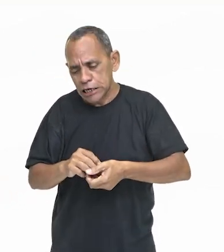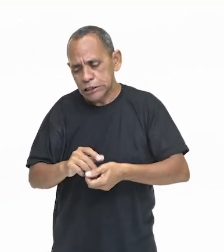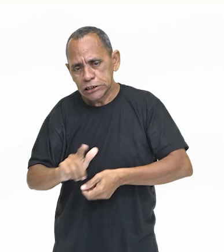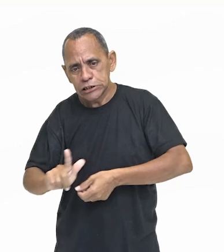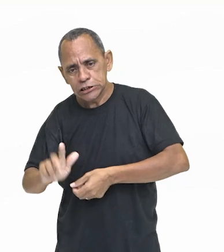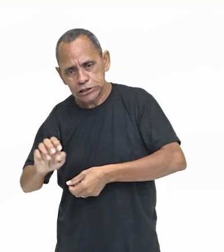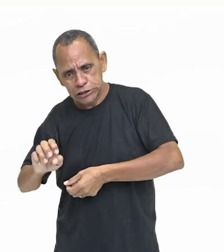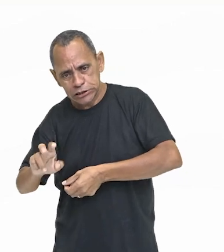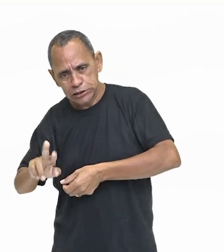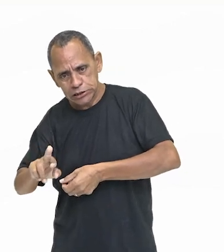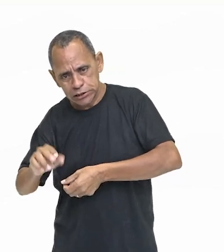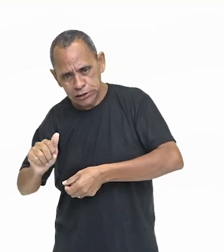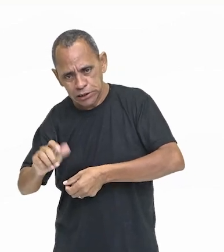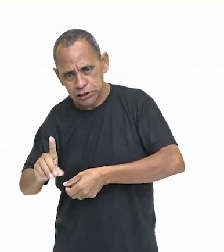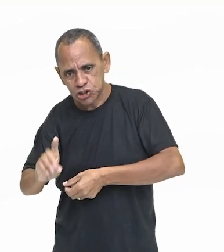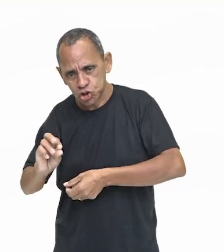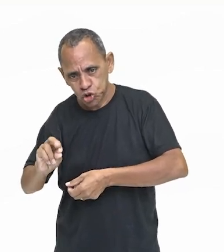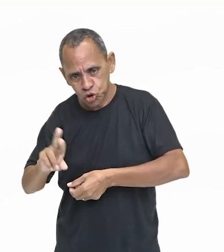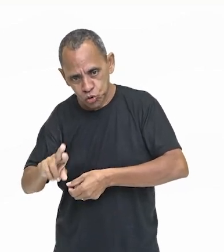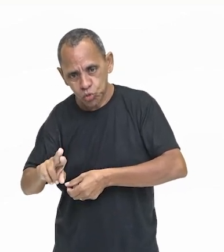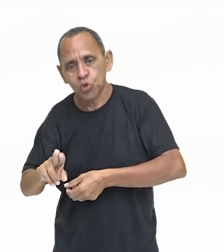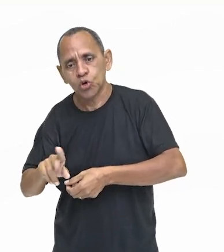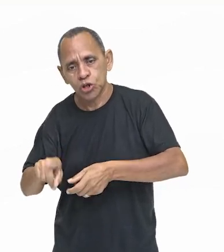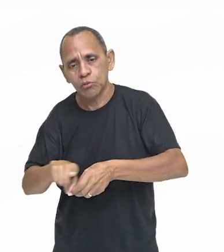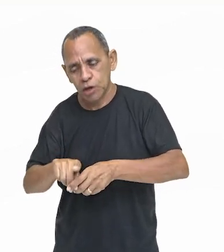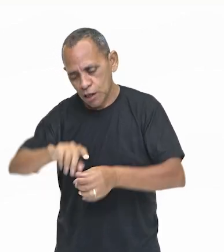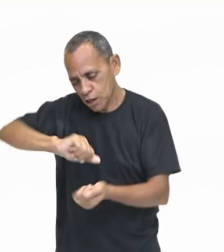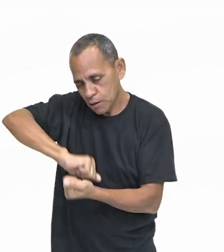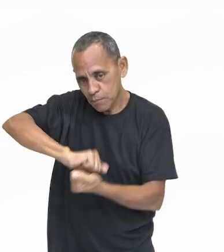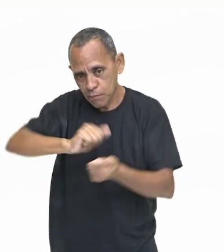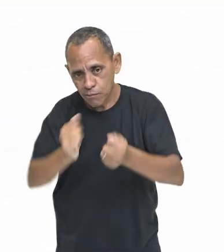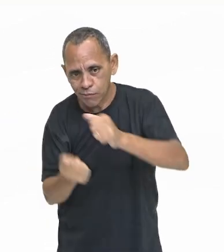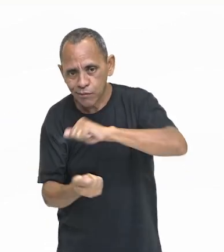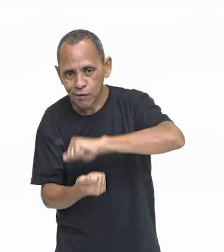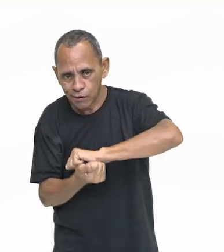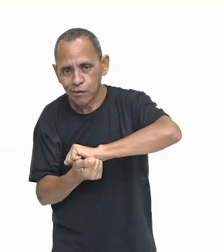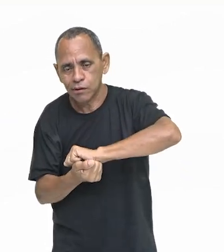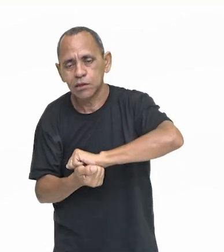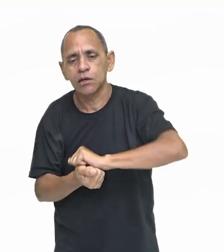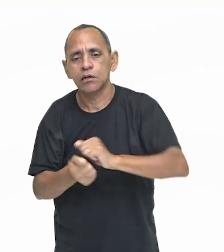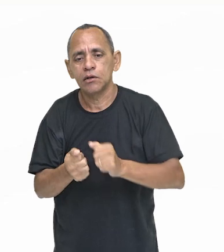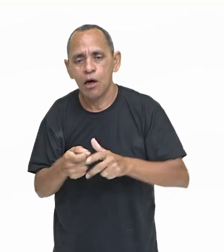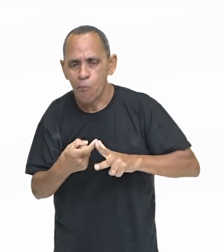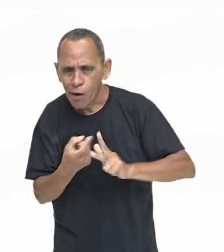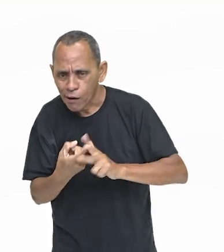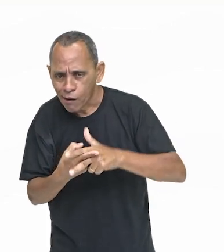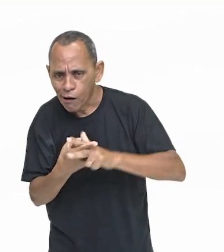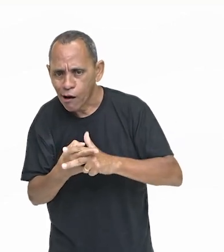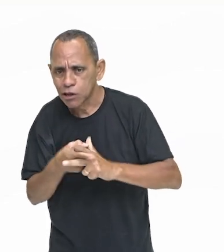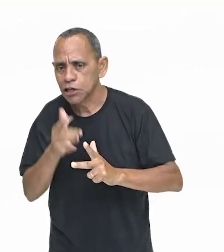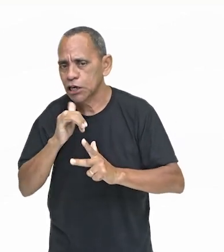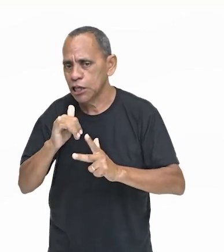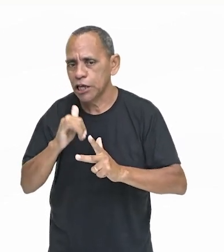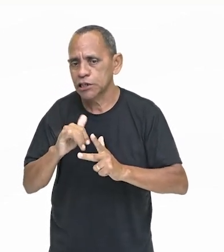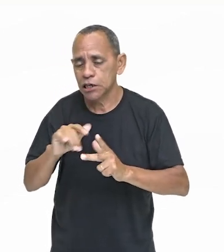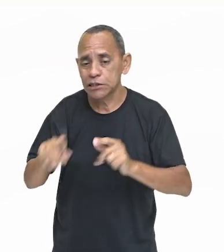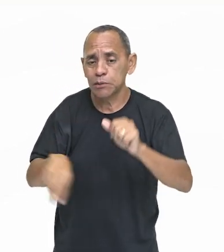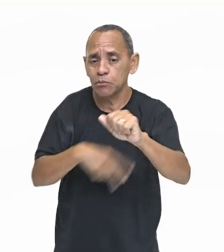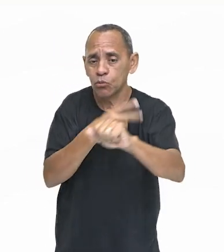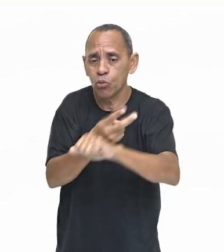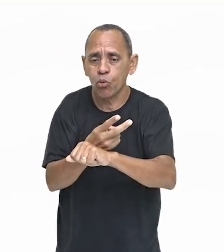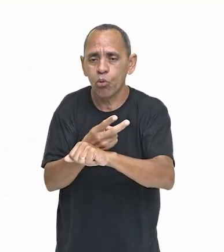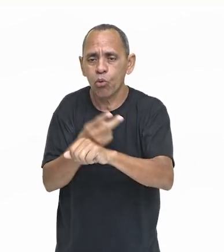que acontece a conversão da energia mecânica em elétrica, e depois essa energia vai para as linhas de